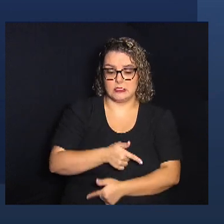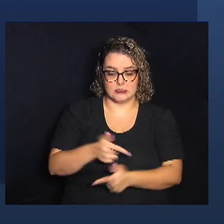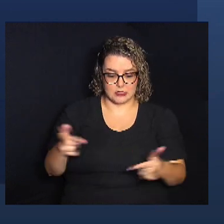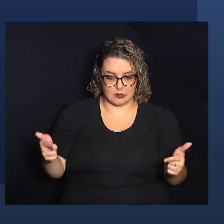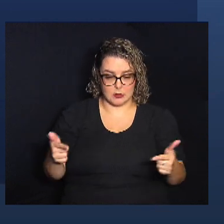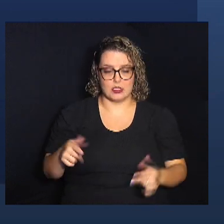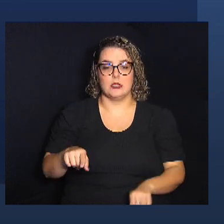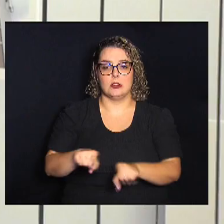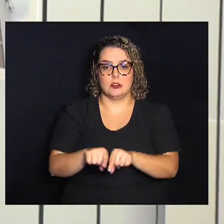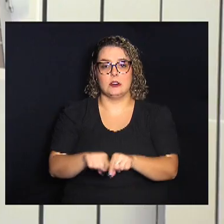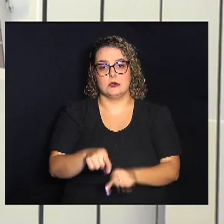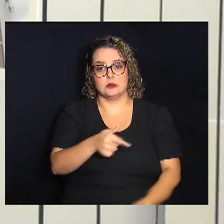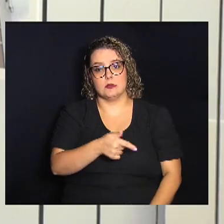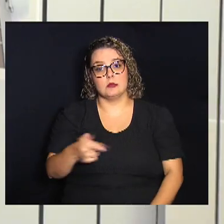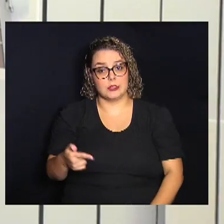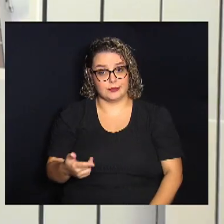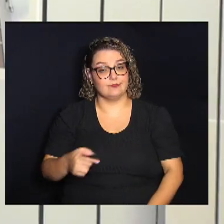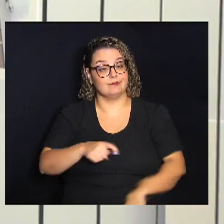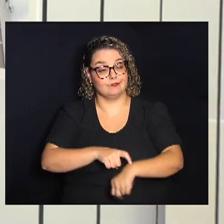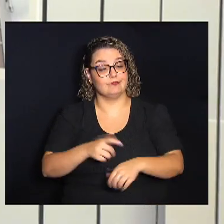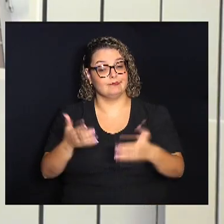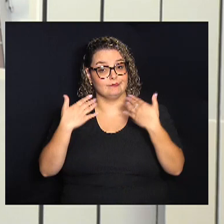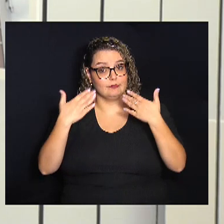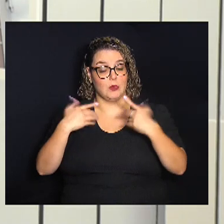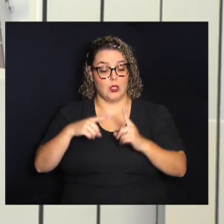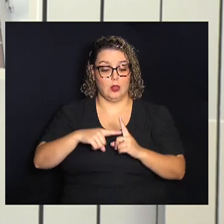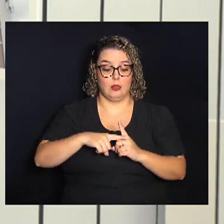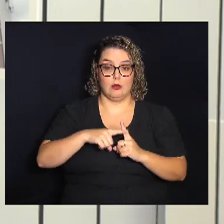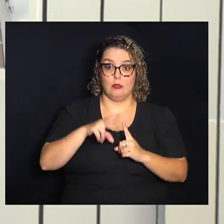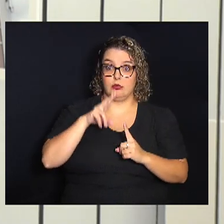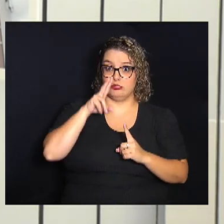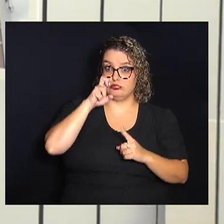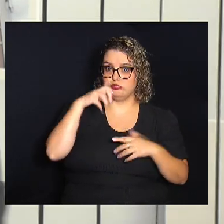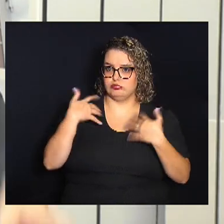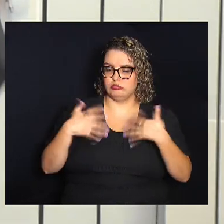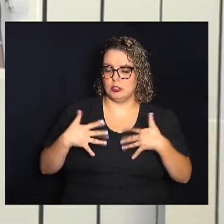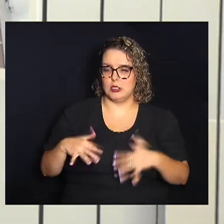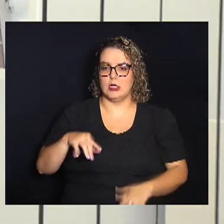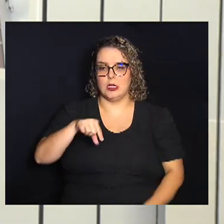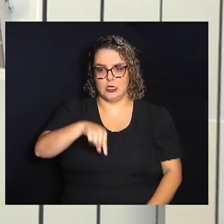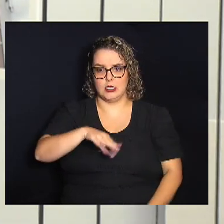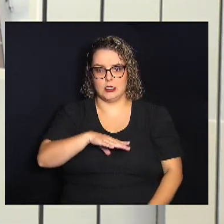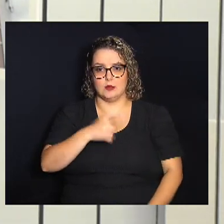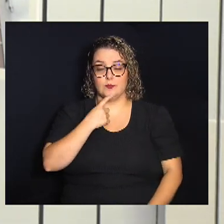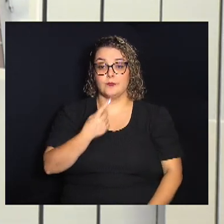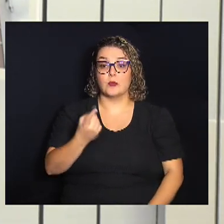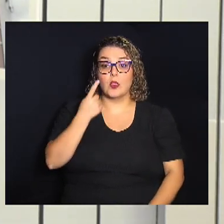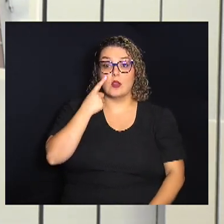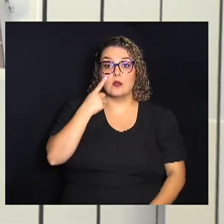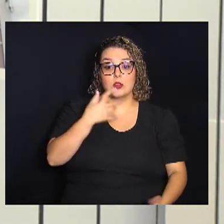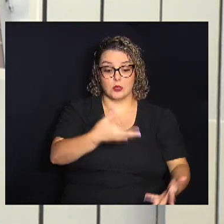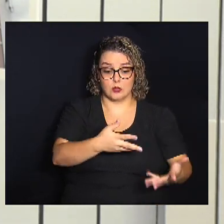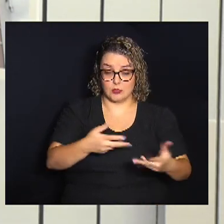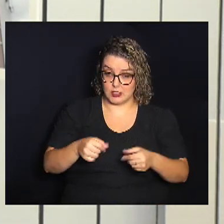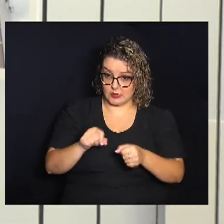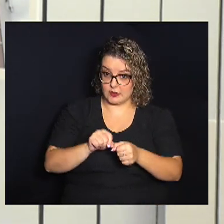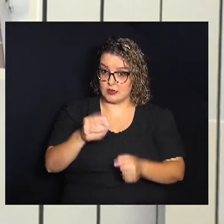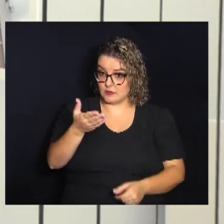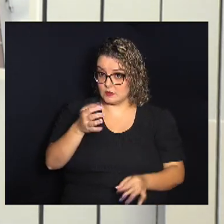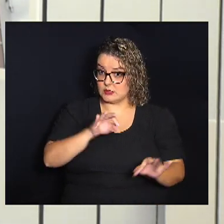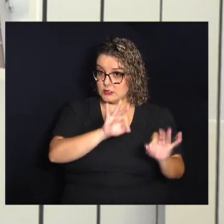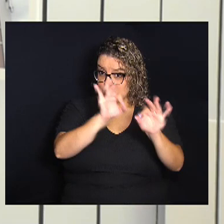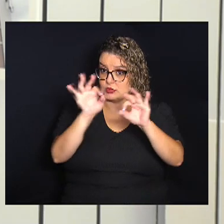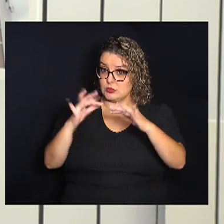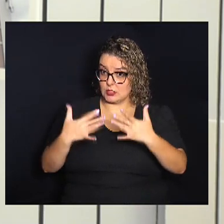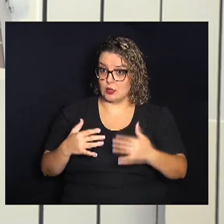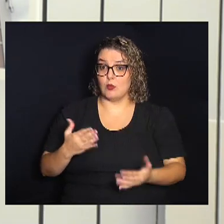neste período de verão com as fortes temperaturas aqui na nossa cidade. Olha só, tenho convite a fazer a você que está nos